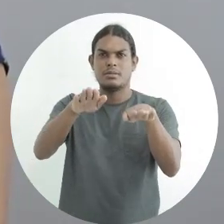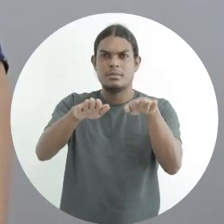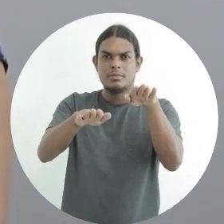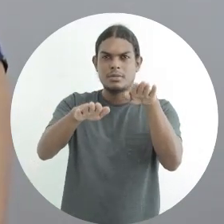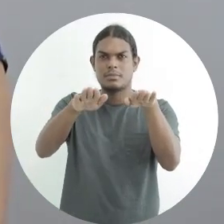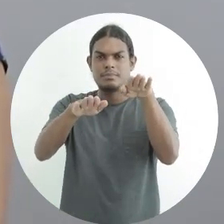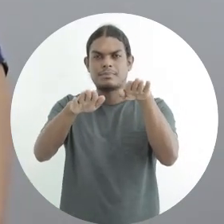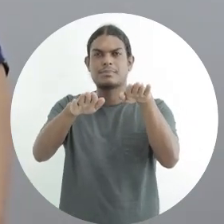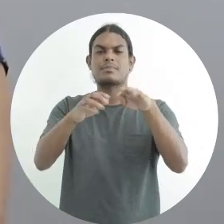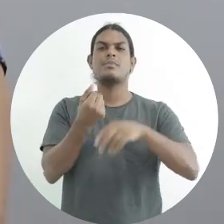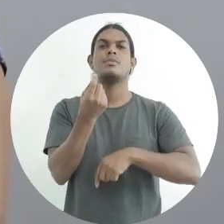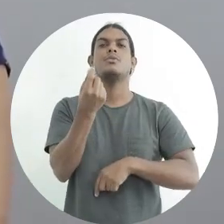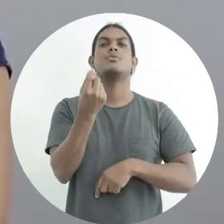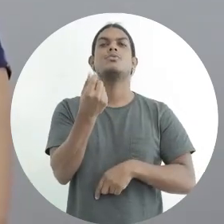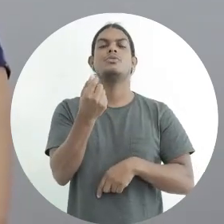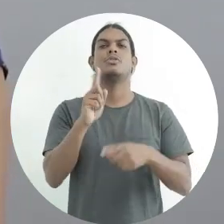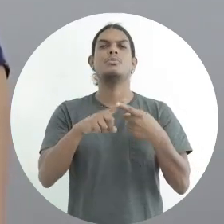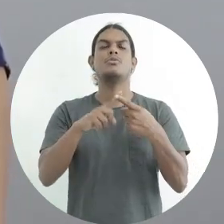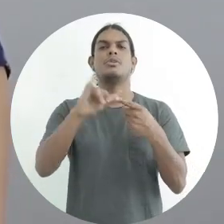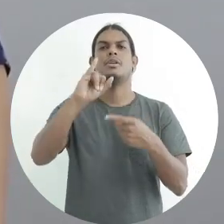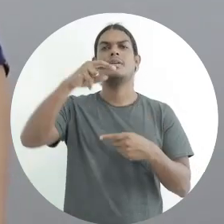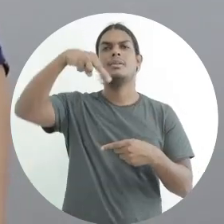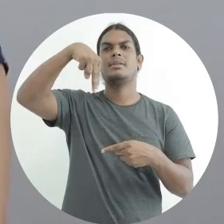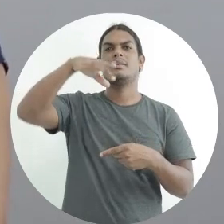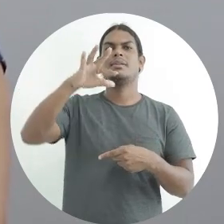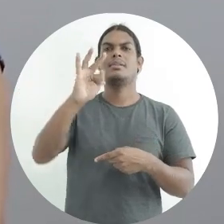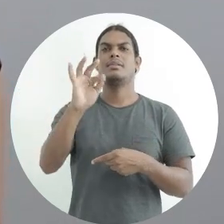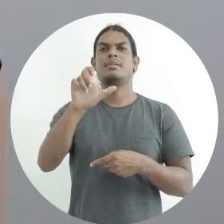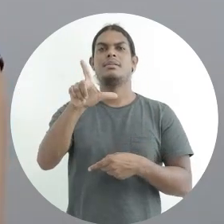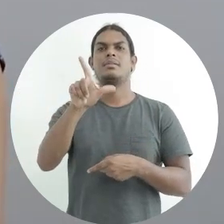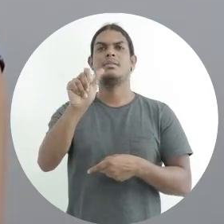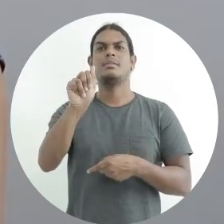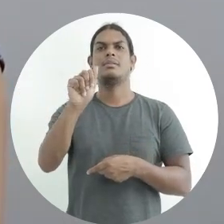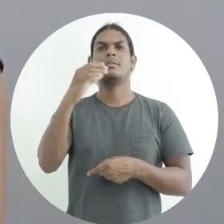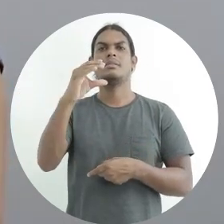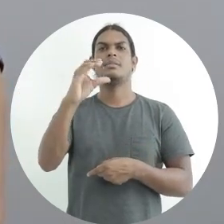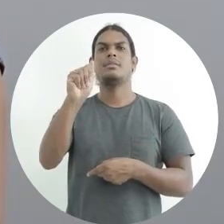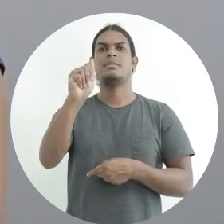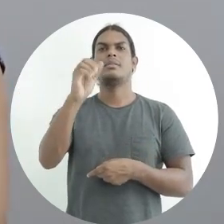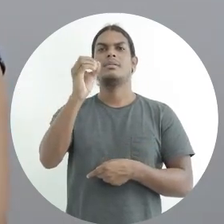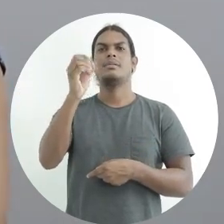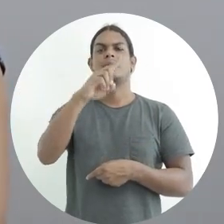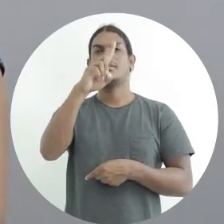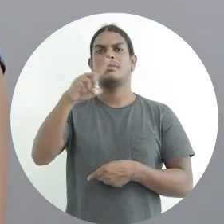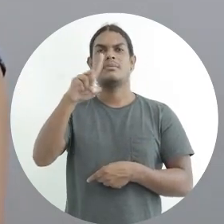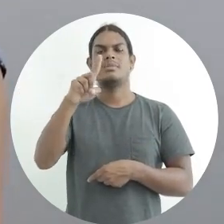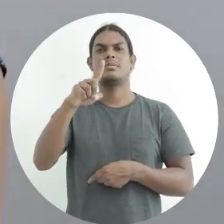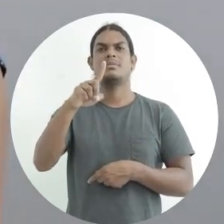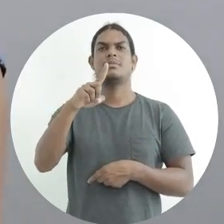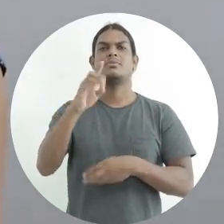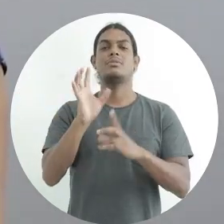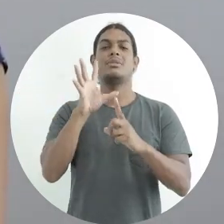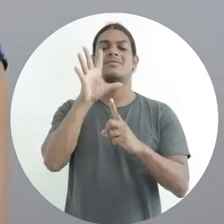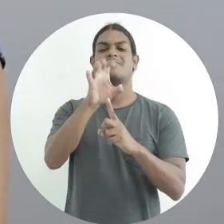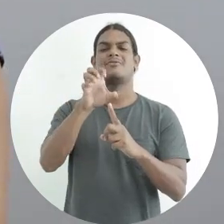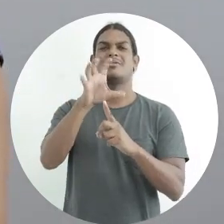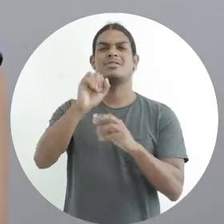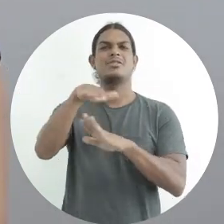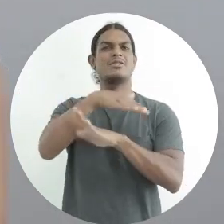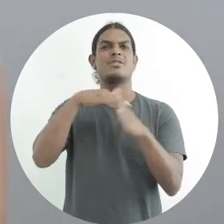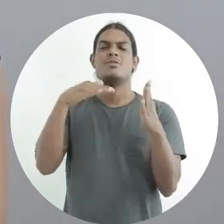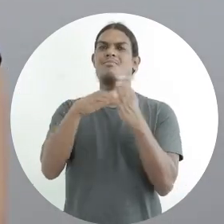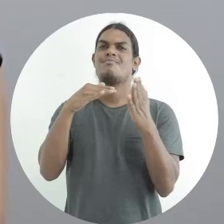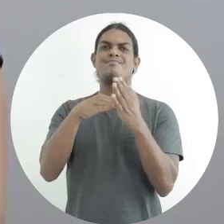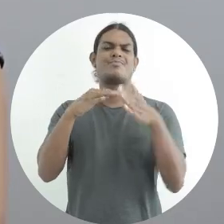equilíbrio da inflação. A inflação mexe com todos os organismos, tanto nacionais como internacionais.